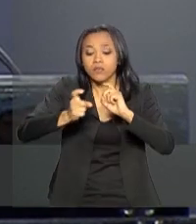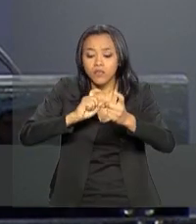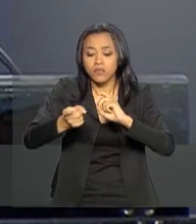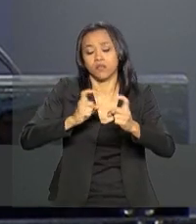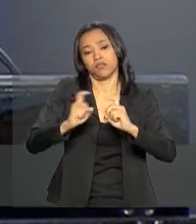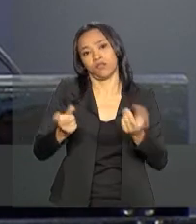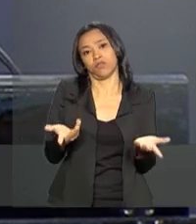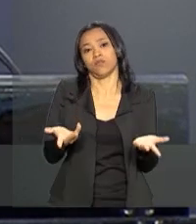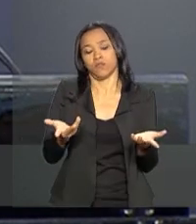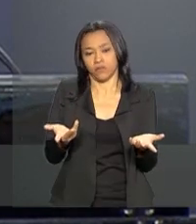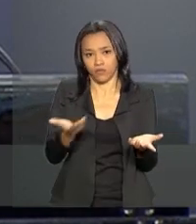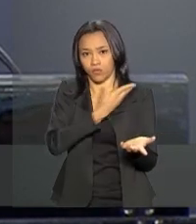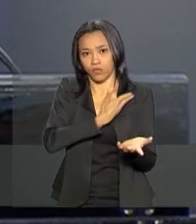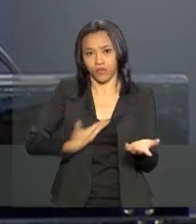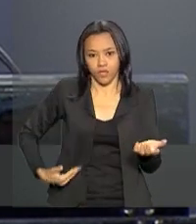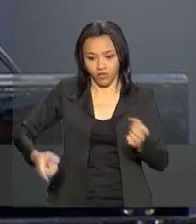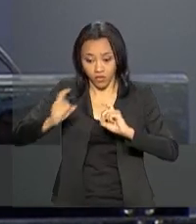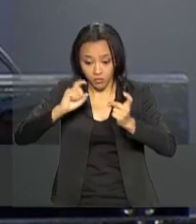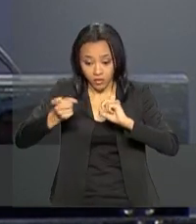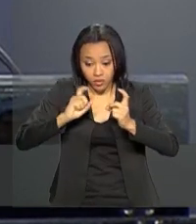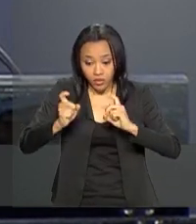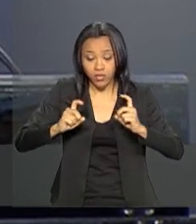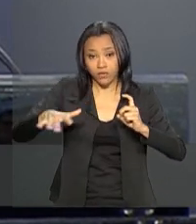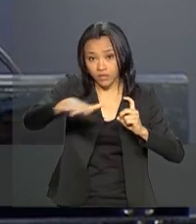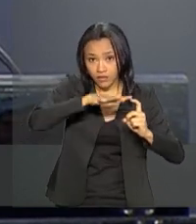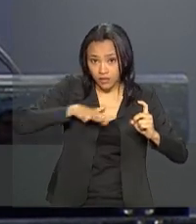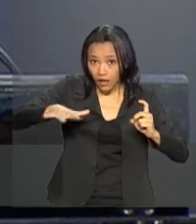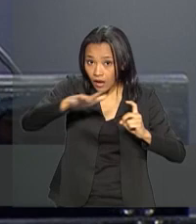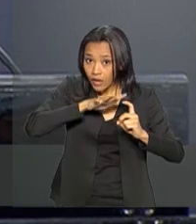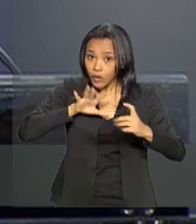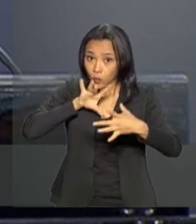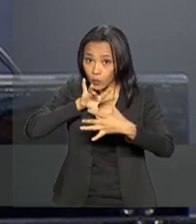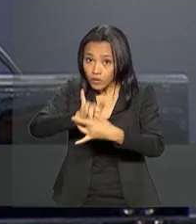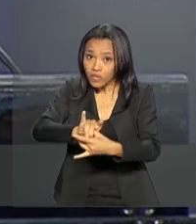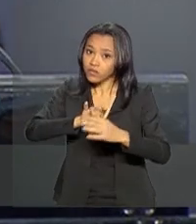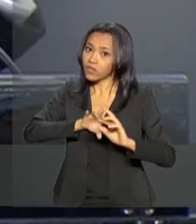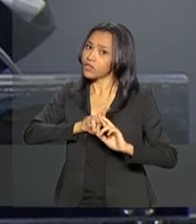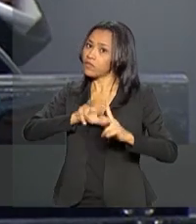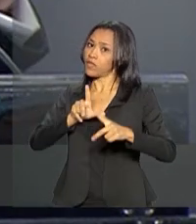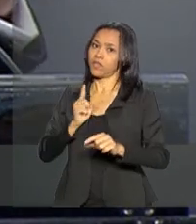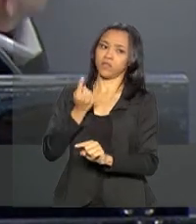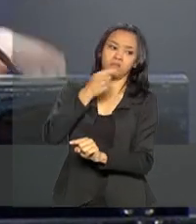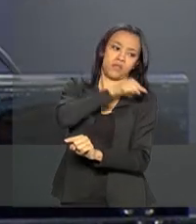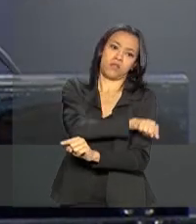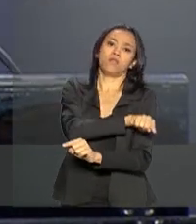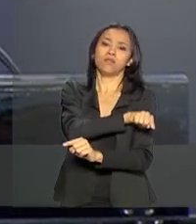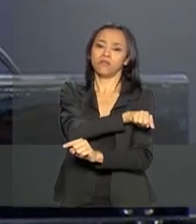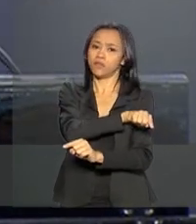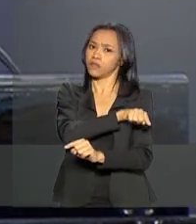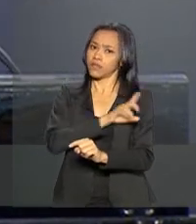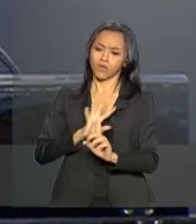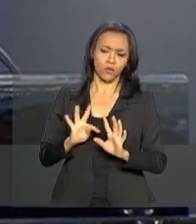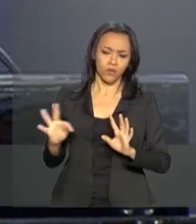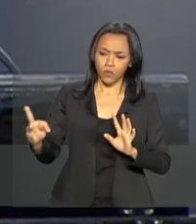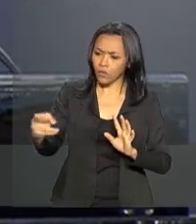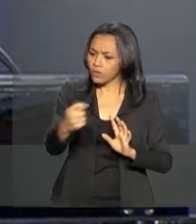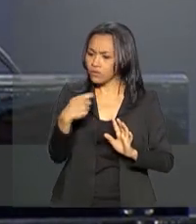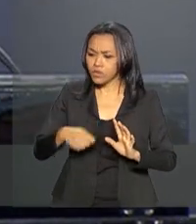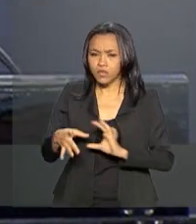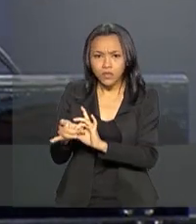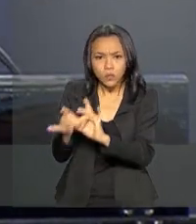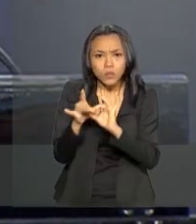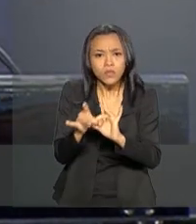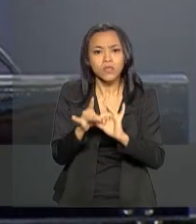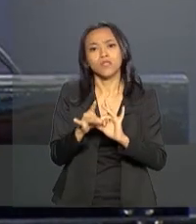administrativo. E quando você chega no momento político administrativo, todos, sem exceção, têm que se unir em torno do